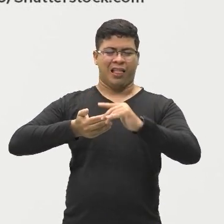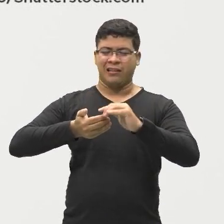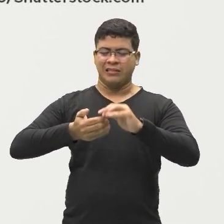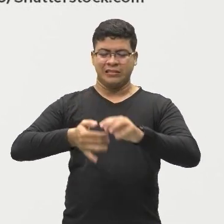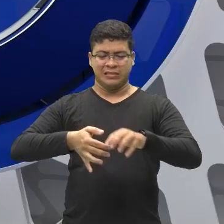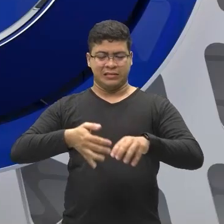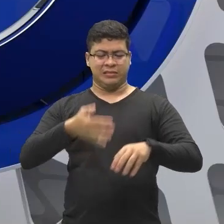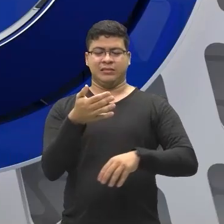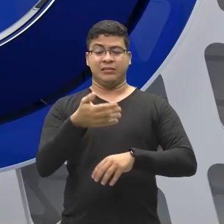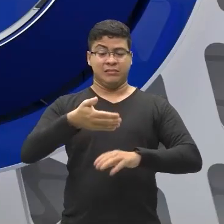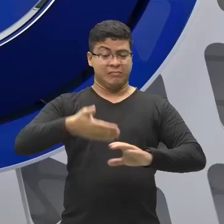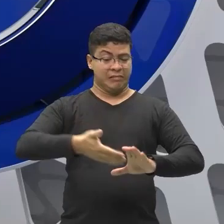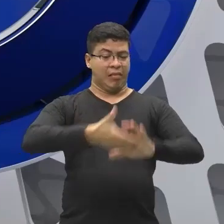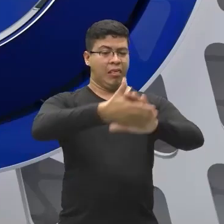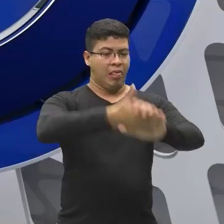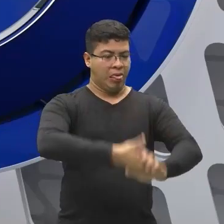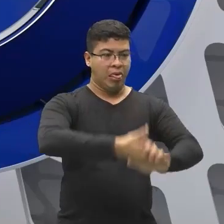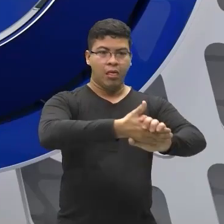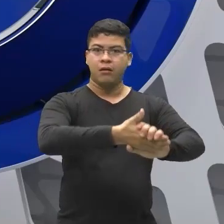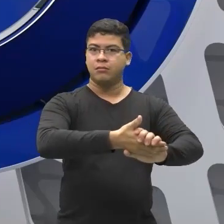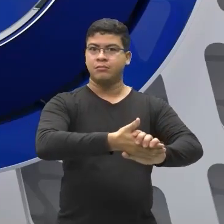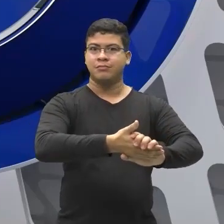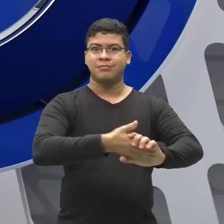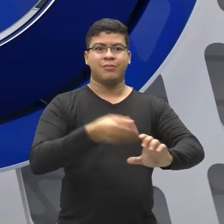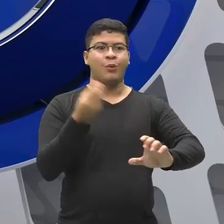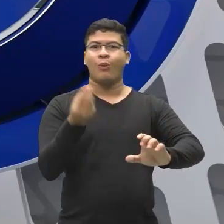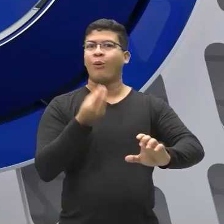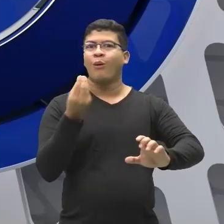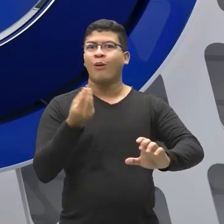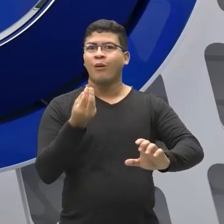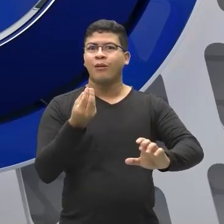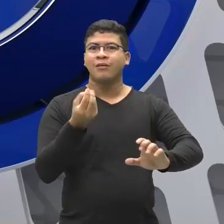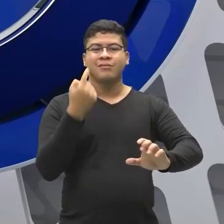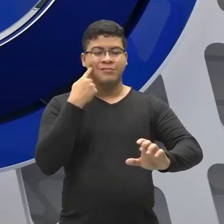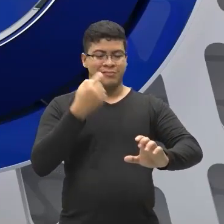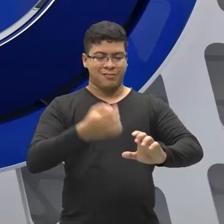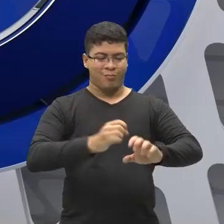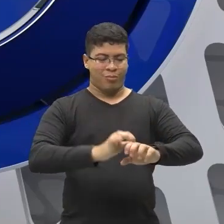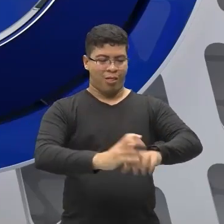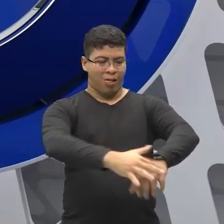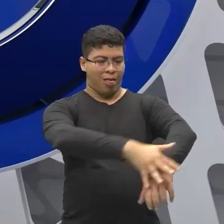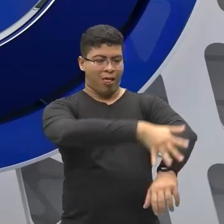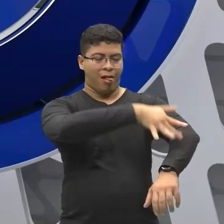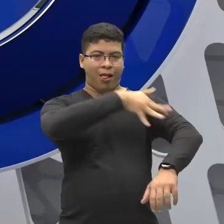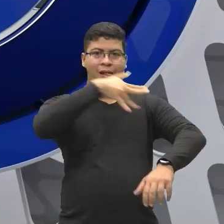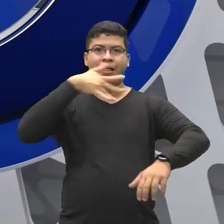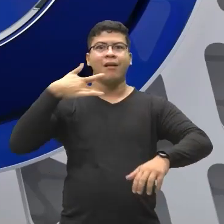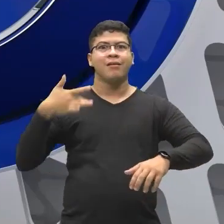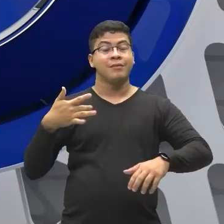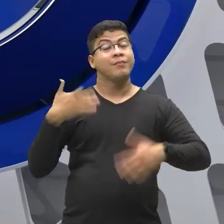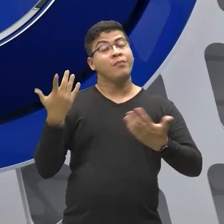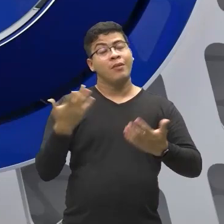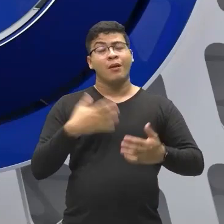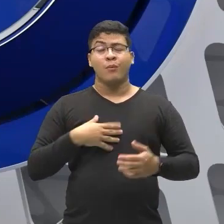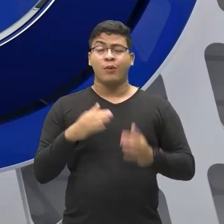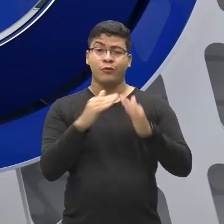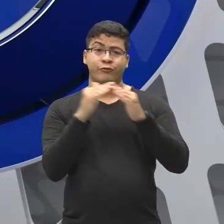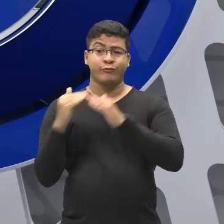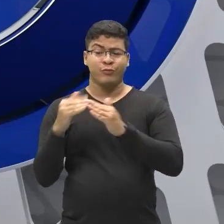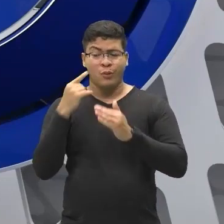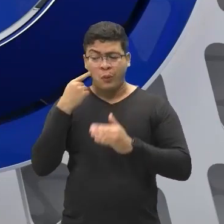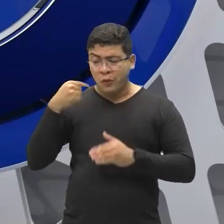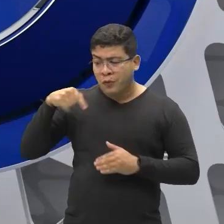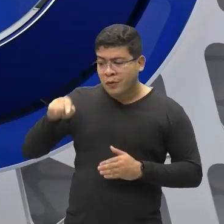no rosto, ou na hora da tosse, cobriu ali com a mão. E aí, chegou uma vizinha, eu vou fazer o quê?